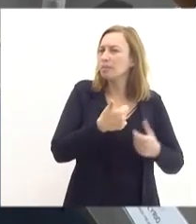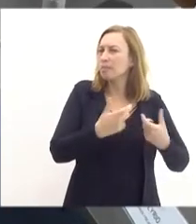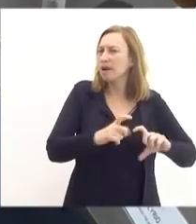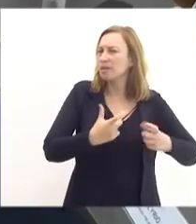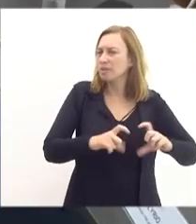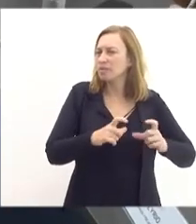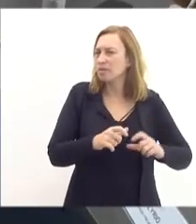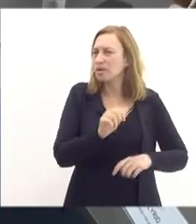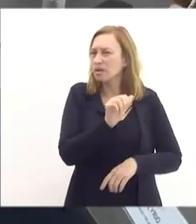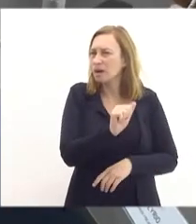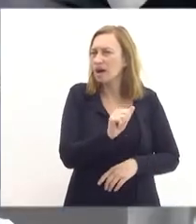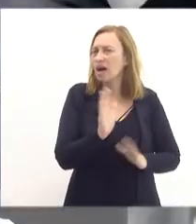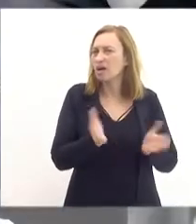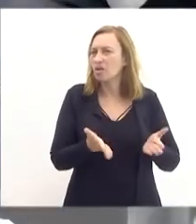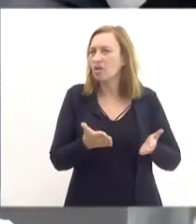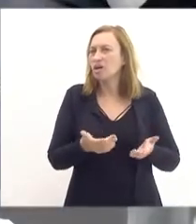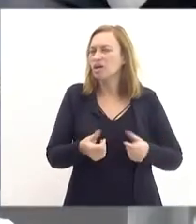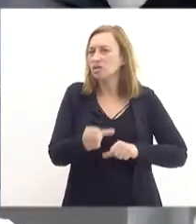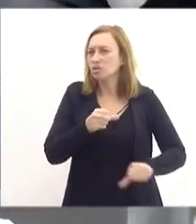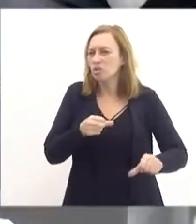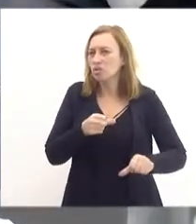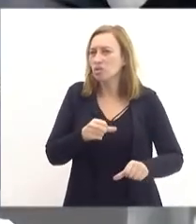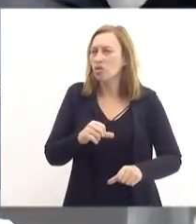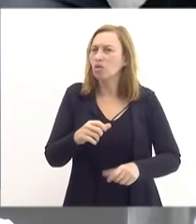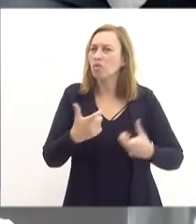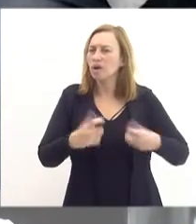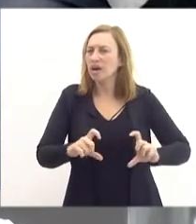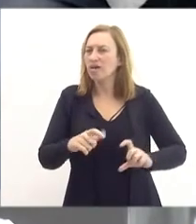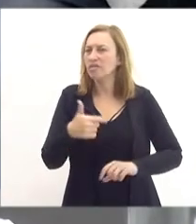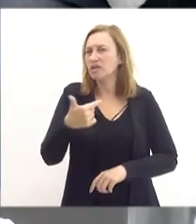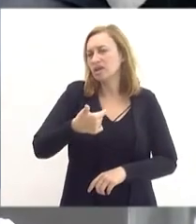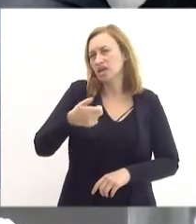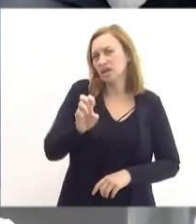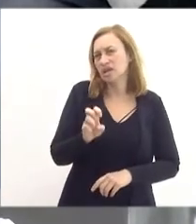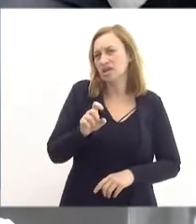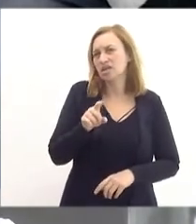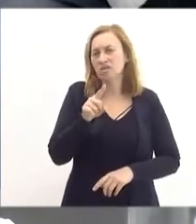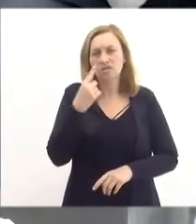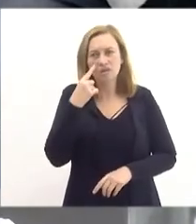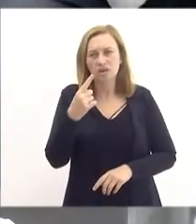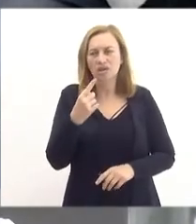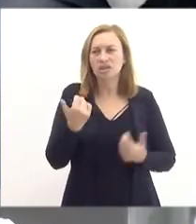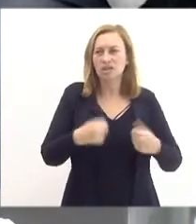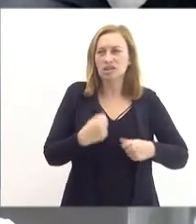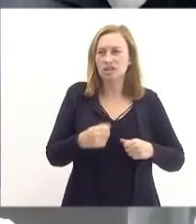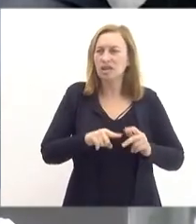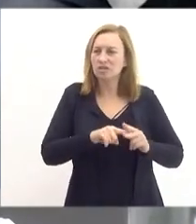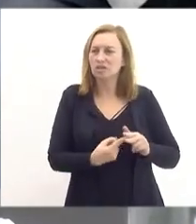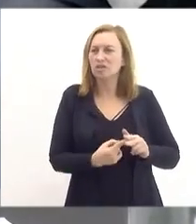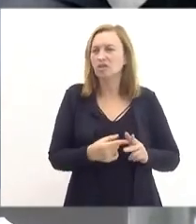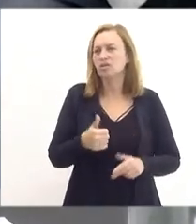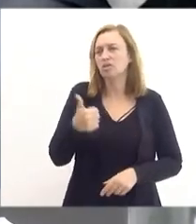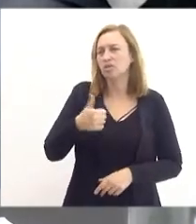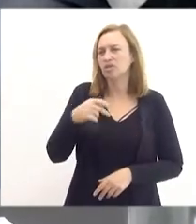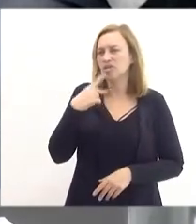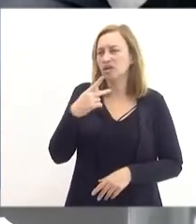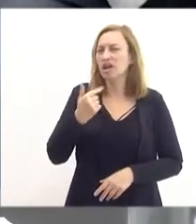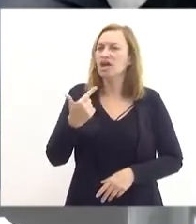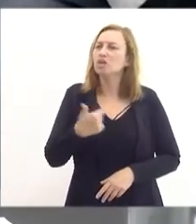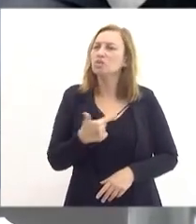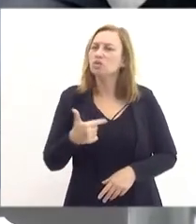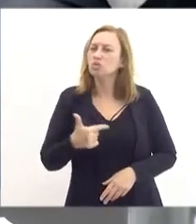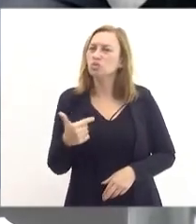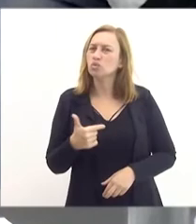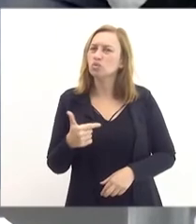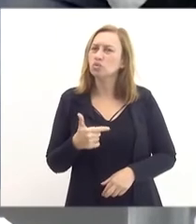tornou parágrafo 1º-5º e o senhor previu a necessidade da regulamentação. Exatamente. Esse seria o primeiro comentário. E o segundo